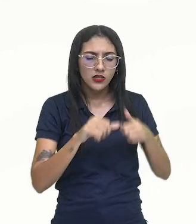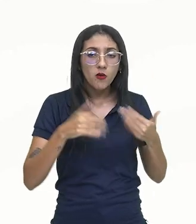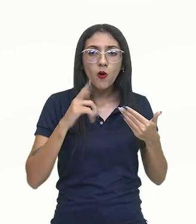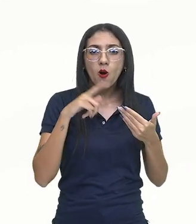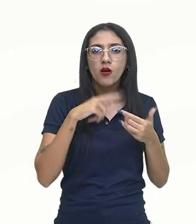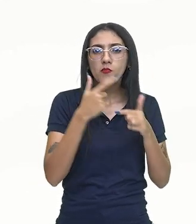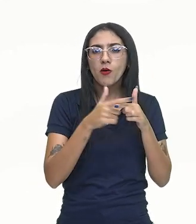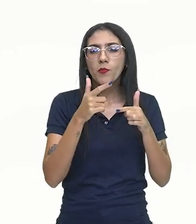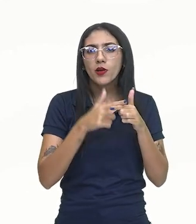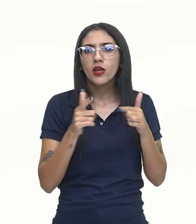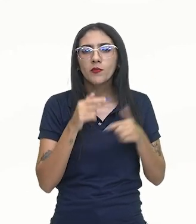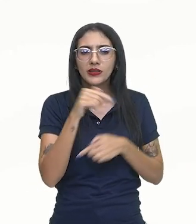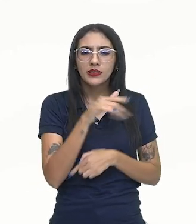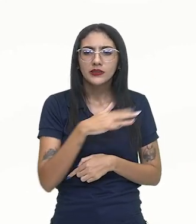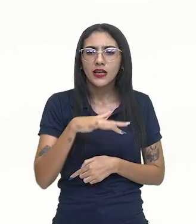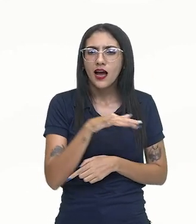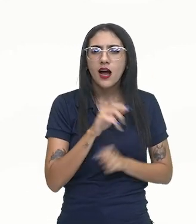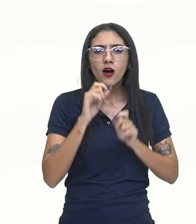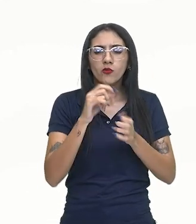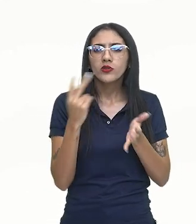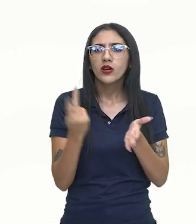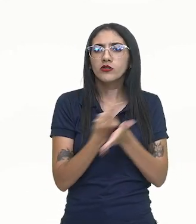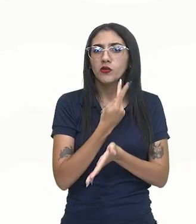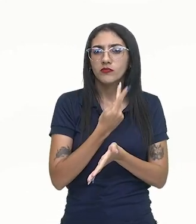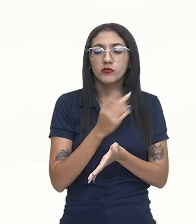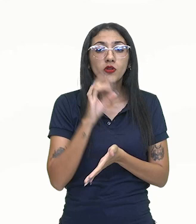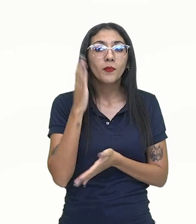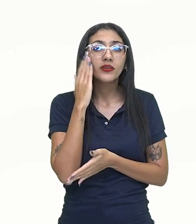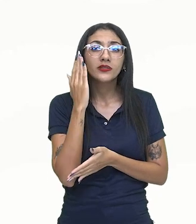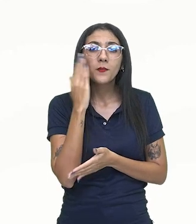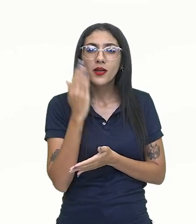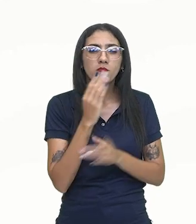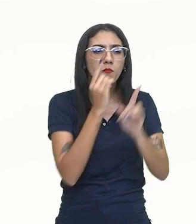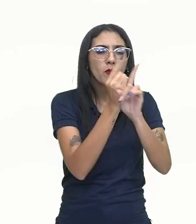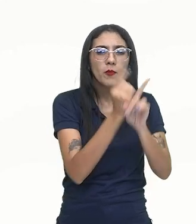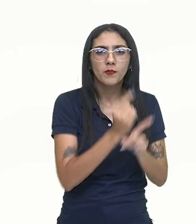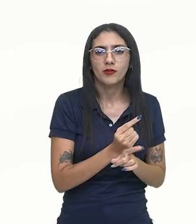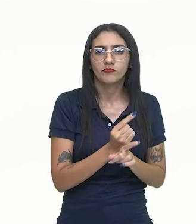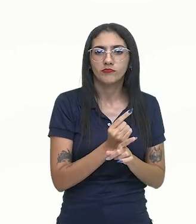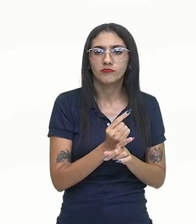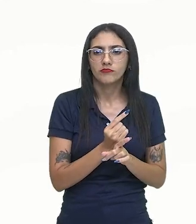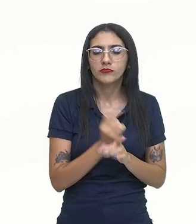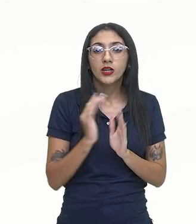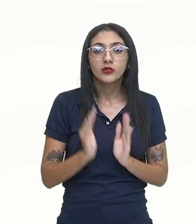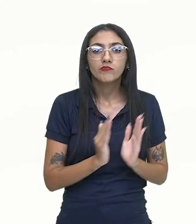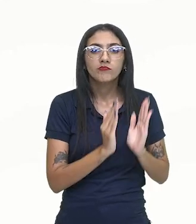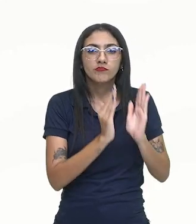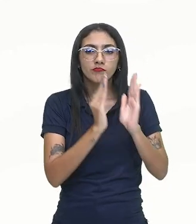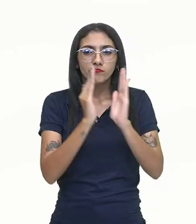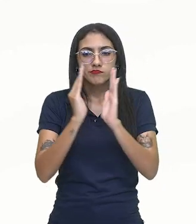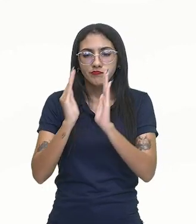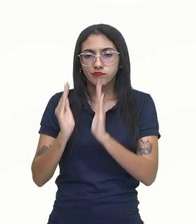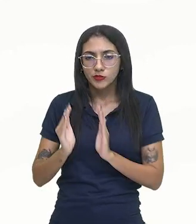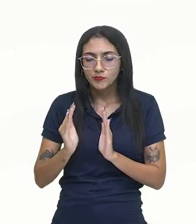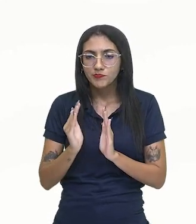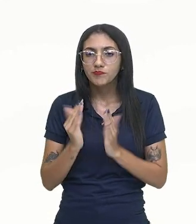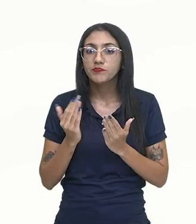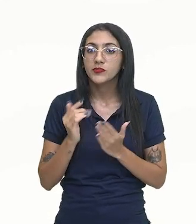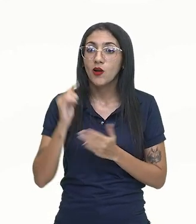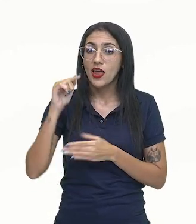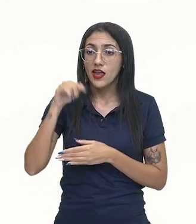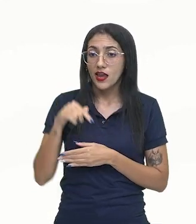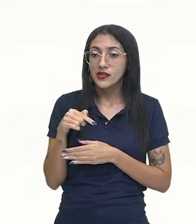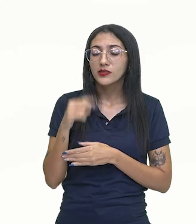principais problemas dessa cidade, o que tem que ser resolvido, só para saber onde é que eles estão, né? A etapa de diagnóstico já é uma etapa onde